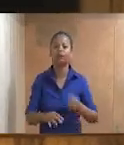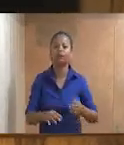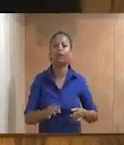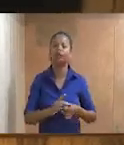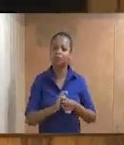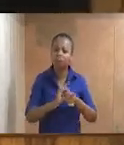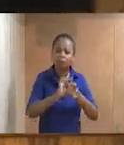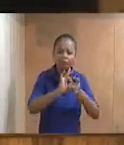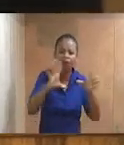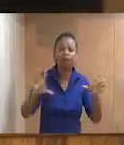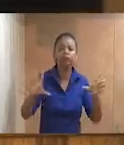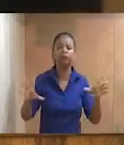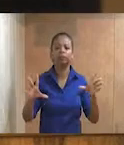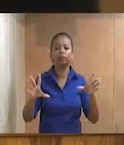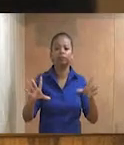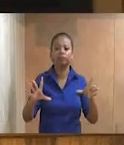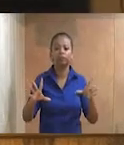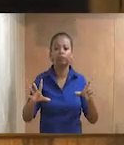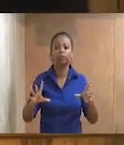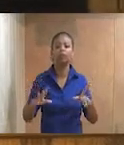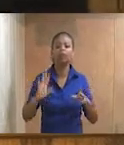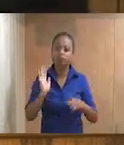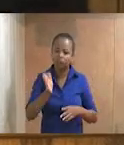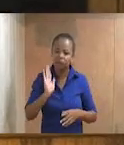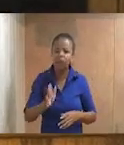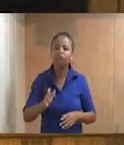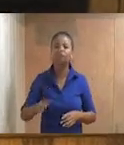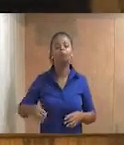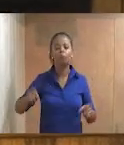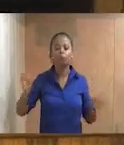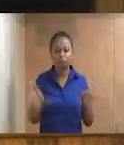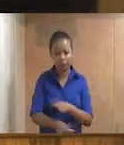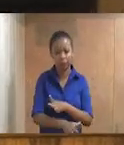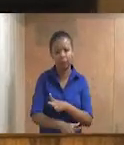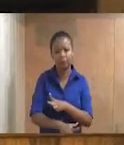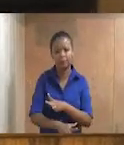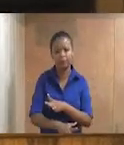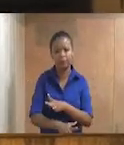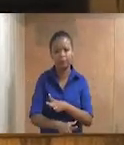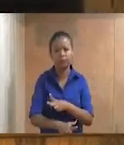Já está fazendo, sim. E vocês sabem o que está fazendo.